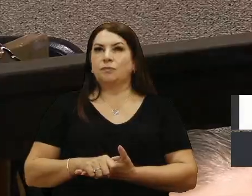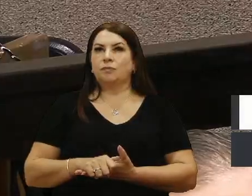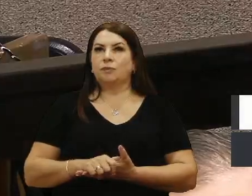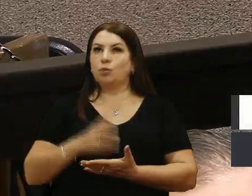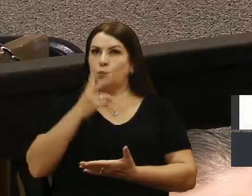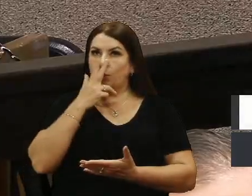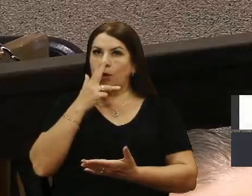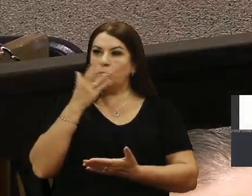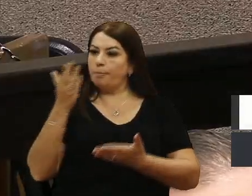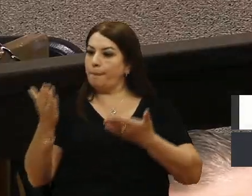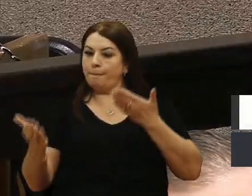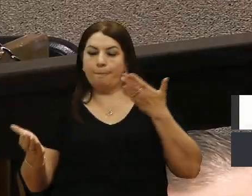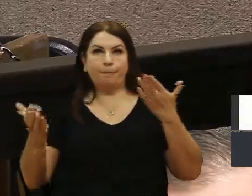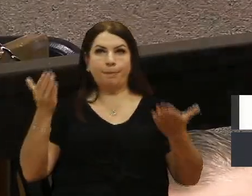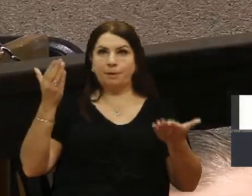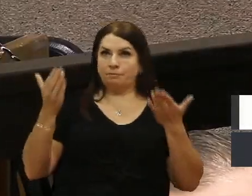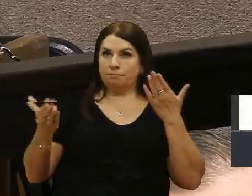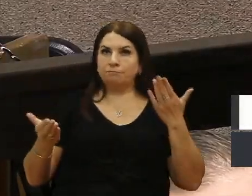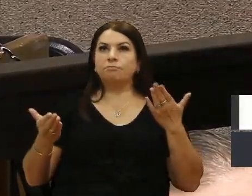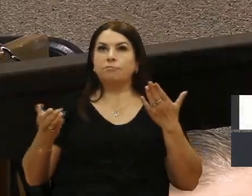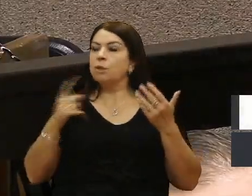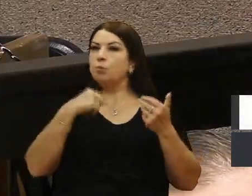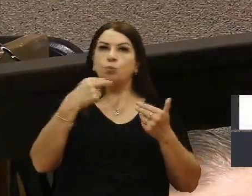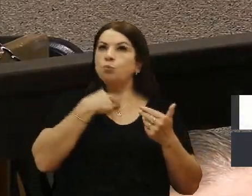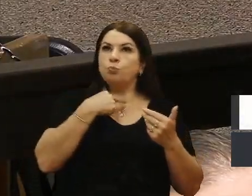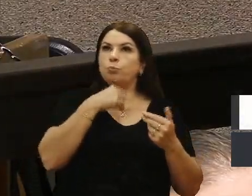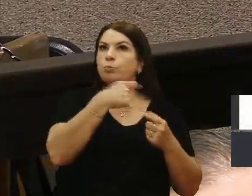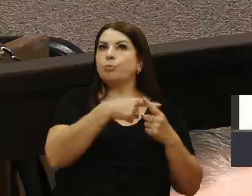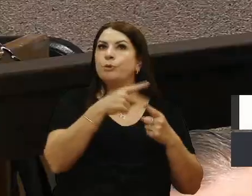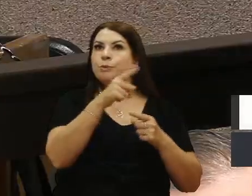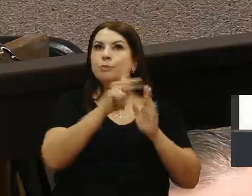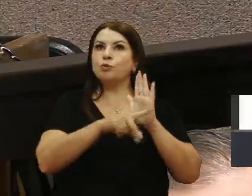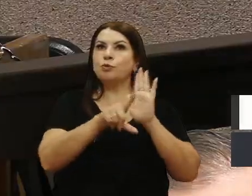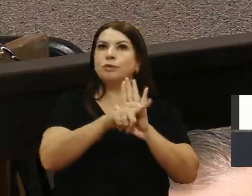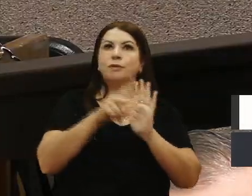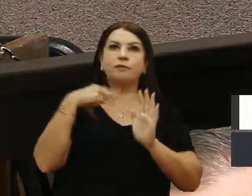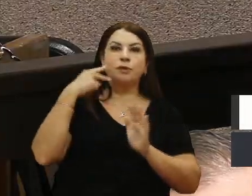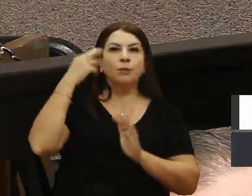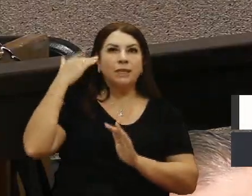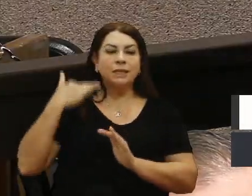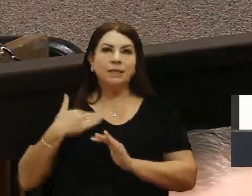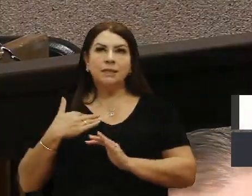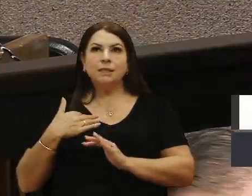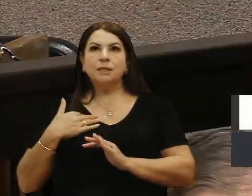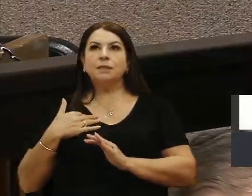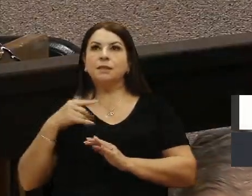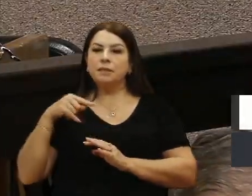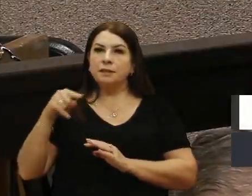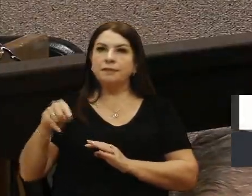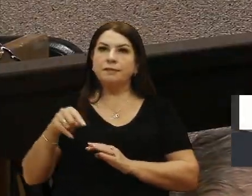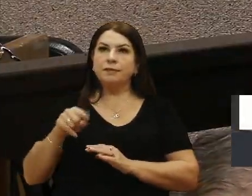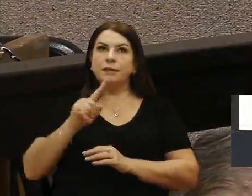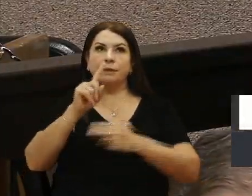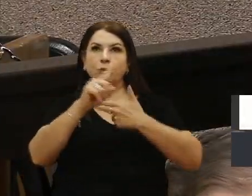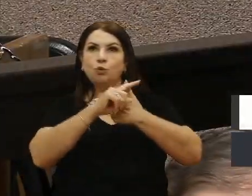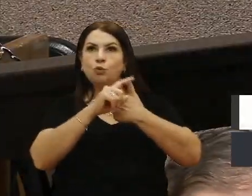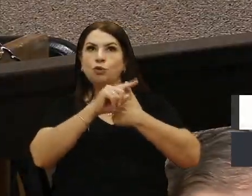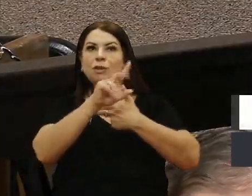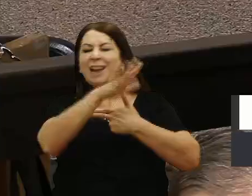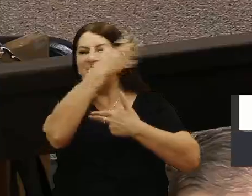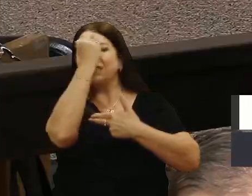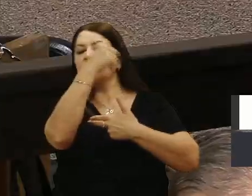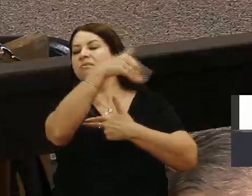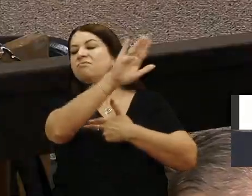mesmos pesos e as mesmas medidas. Não é porque é um projeto da vereadora Daiane e que vai cair lá para o Executivo e nunca mais